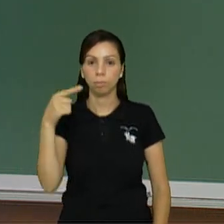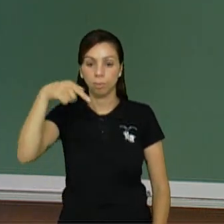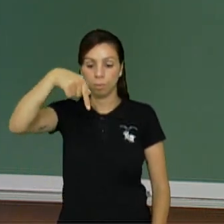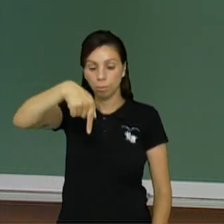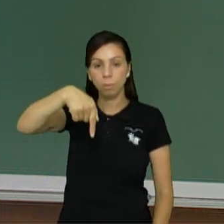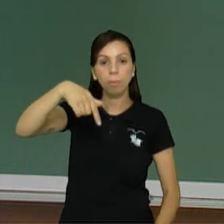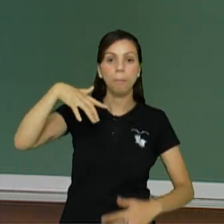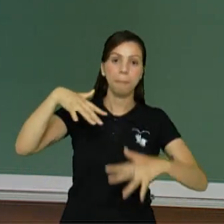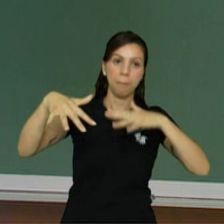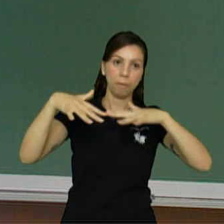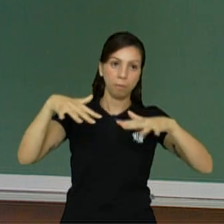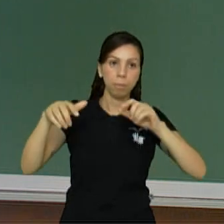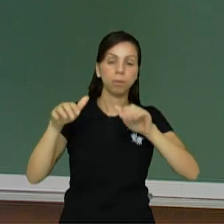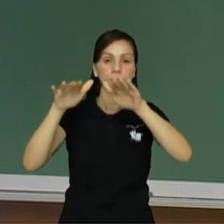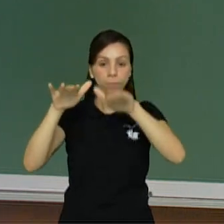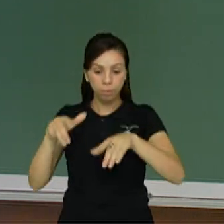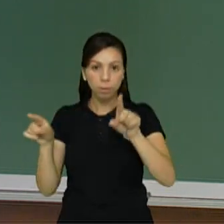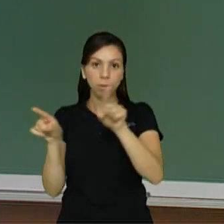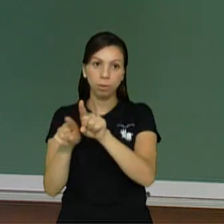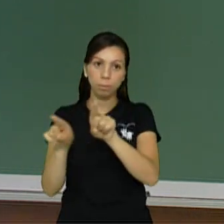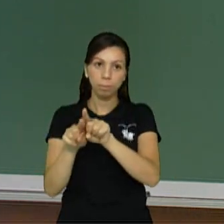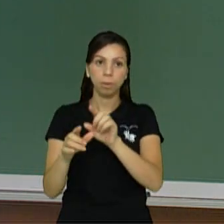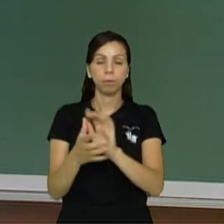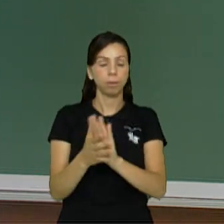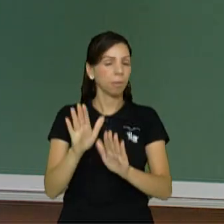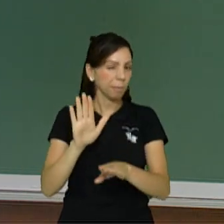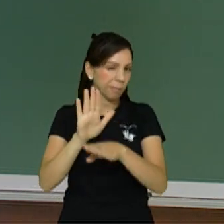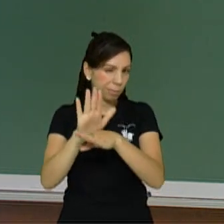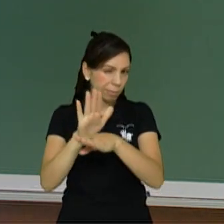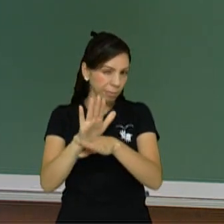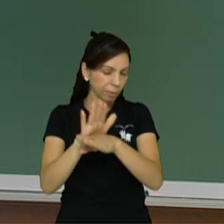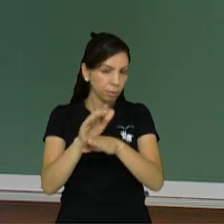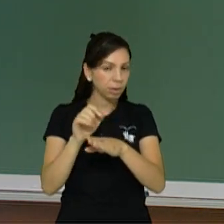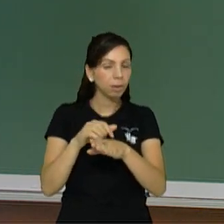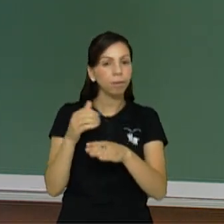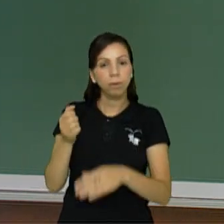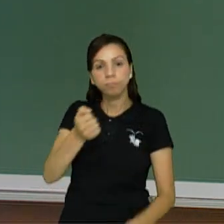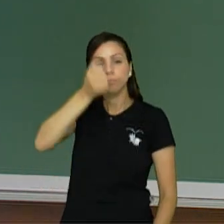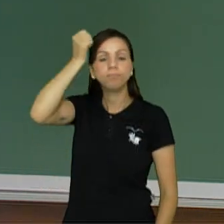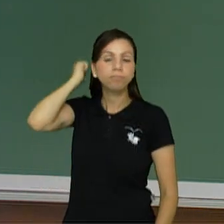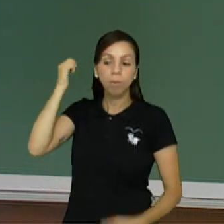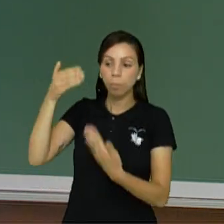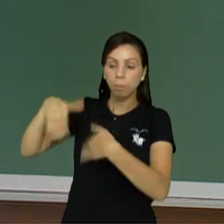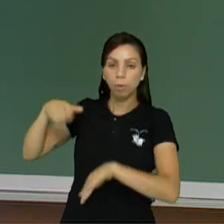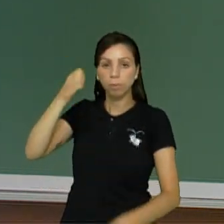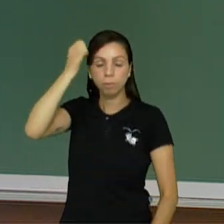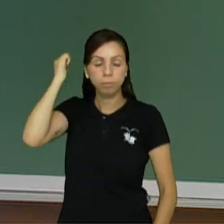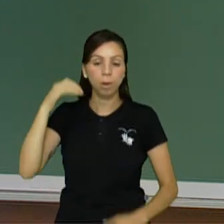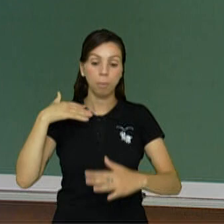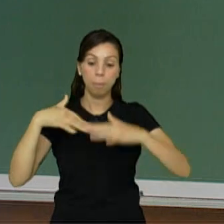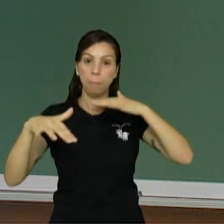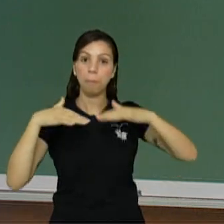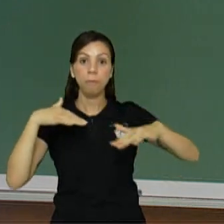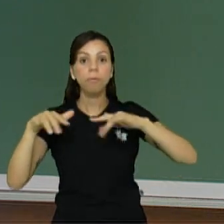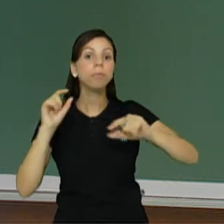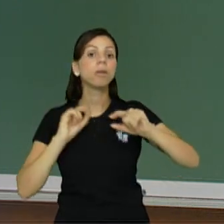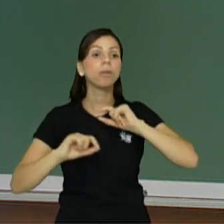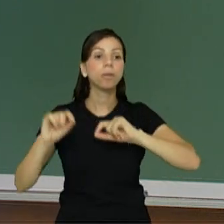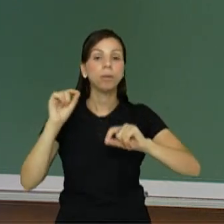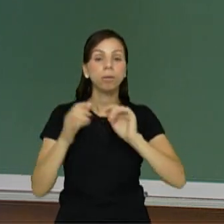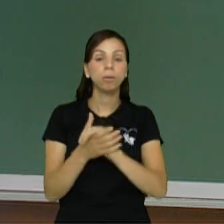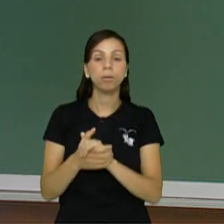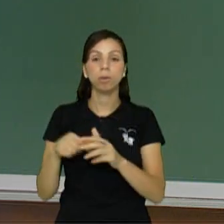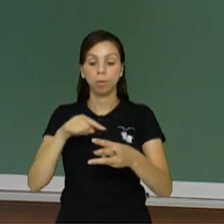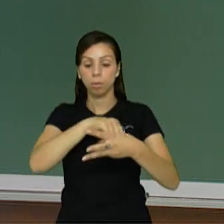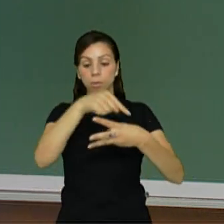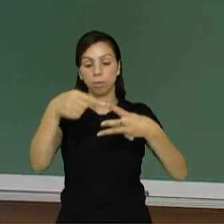movimento também é conservada. Aliás, para te ajudar, você que vai prestar o vestibular, a quantidade de movimento ela se conserva nos